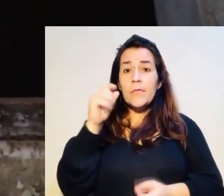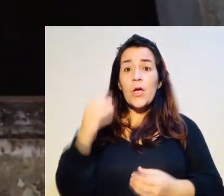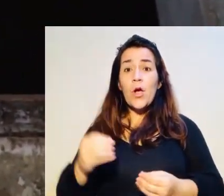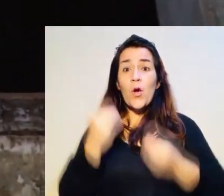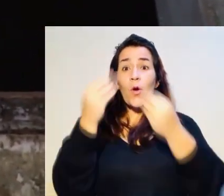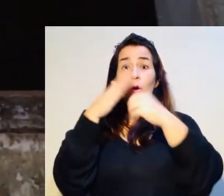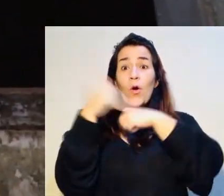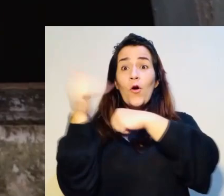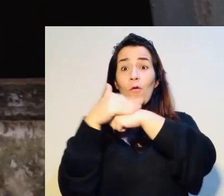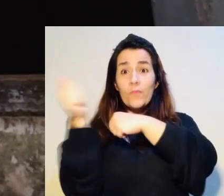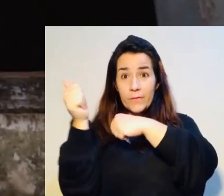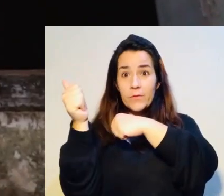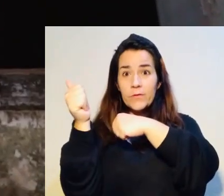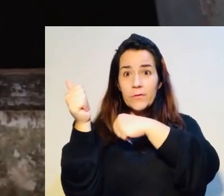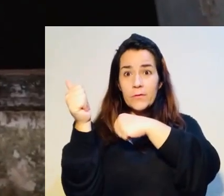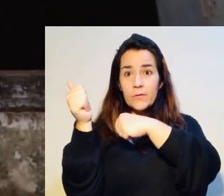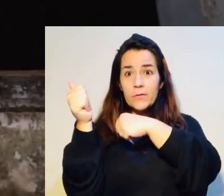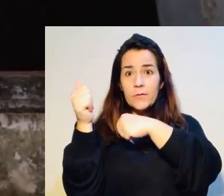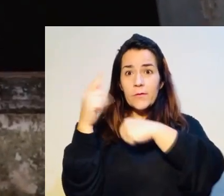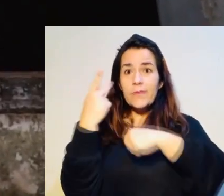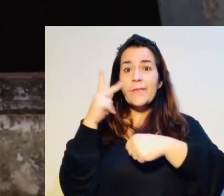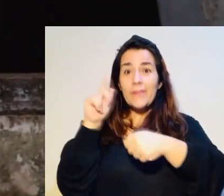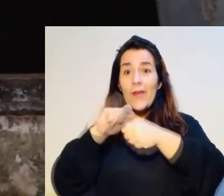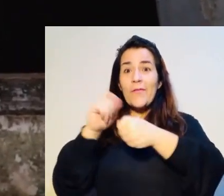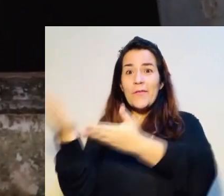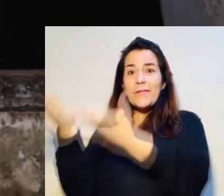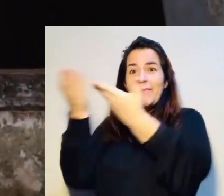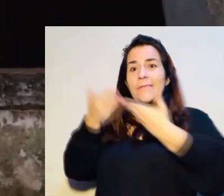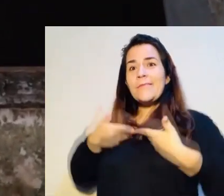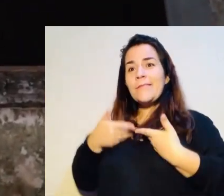O convite.